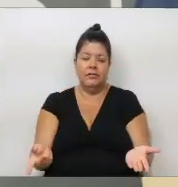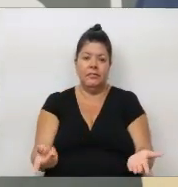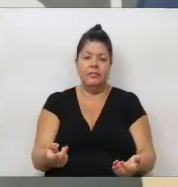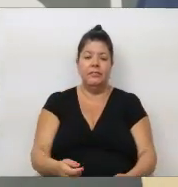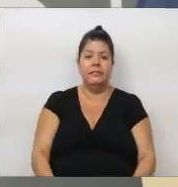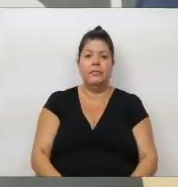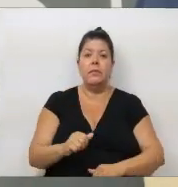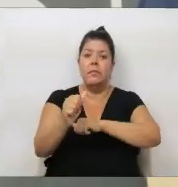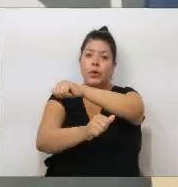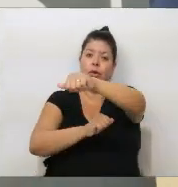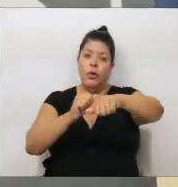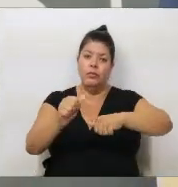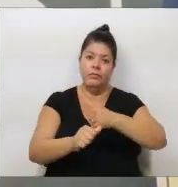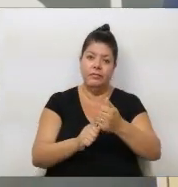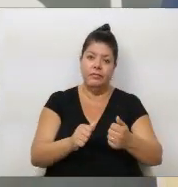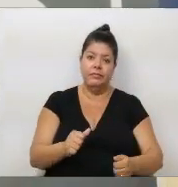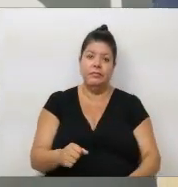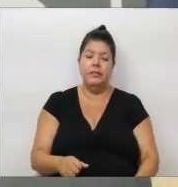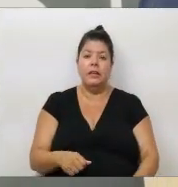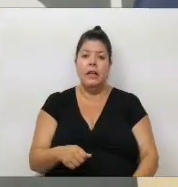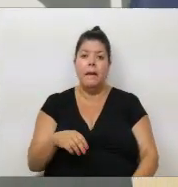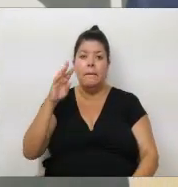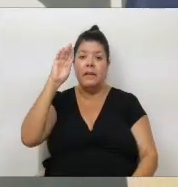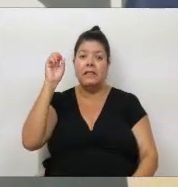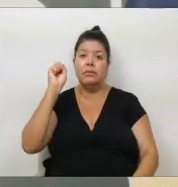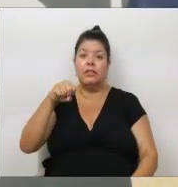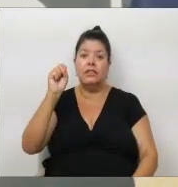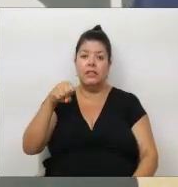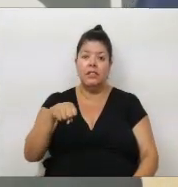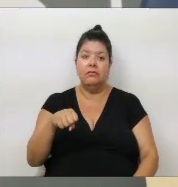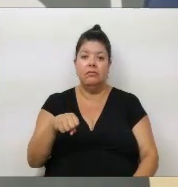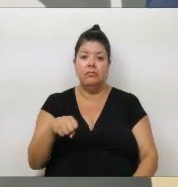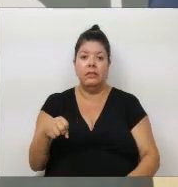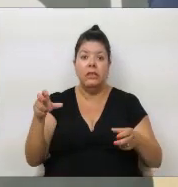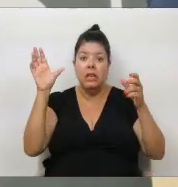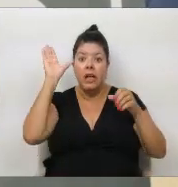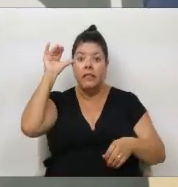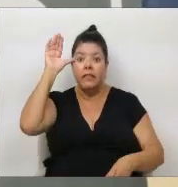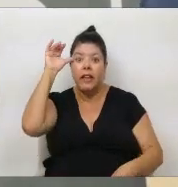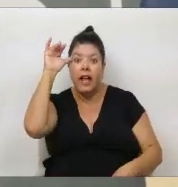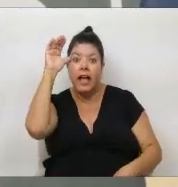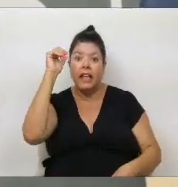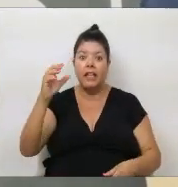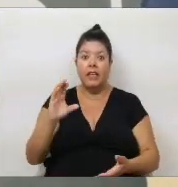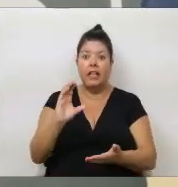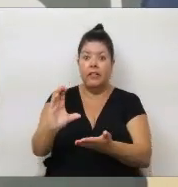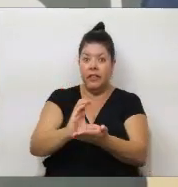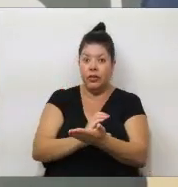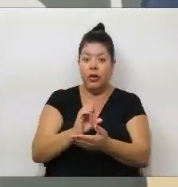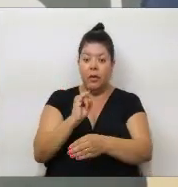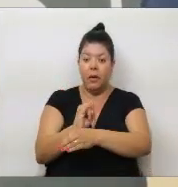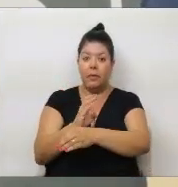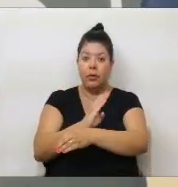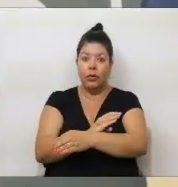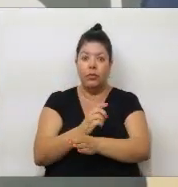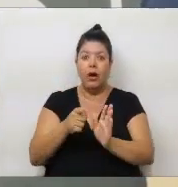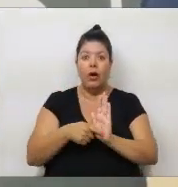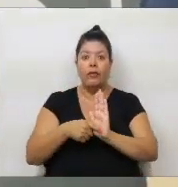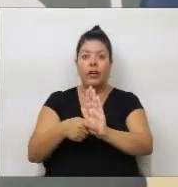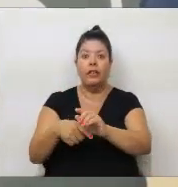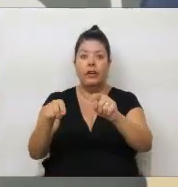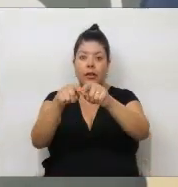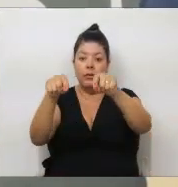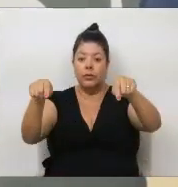nova realidade. Nós temos que, sim, atrair investidores para Imbituba, ofertando espaço,